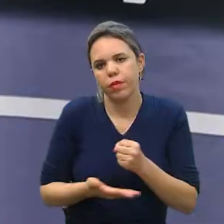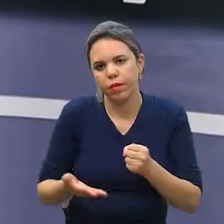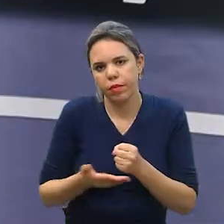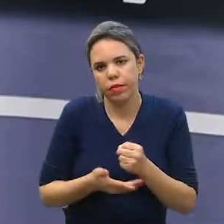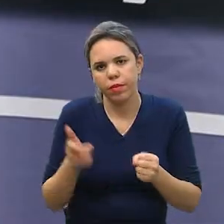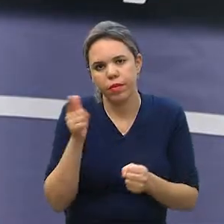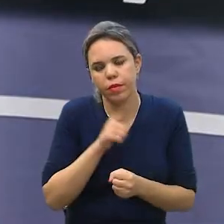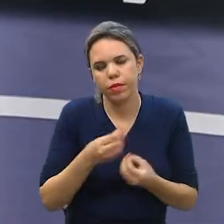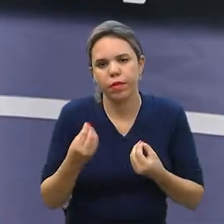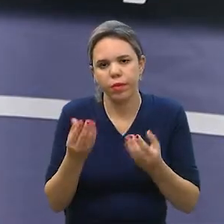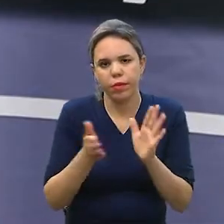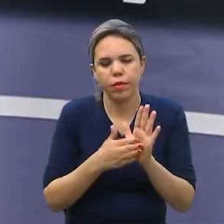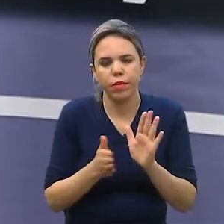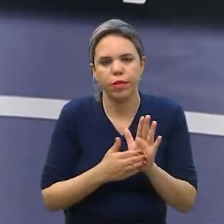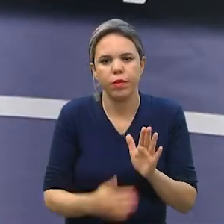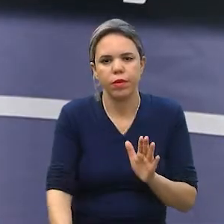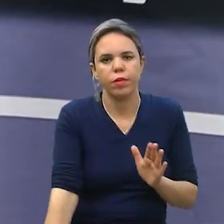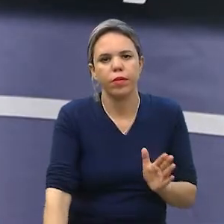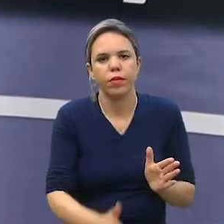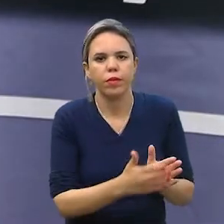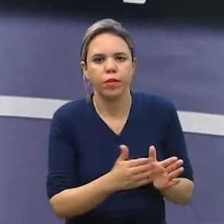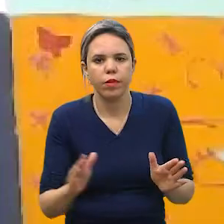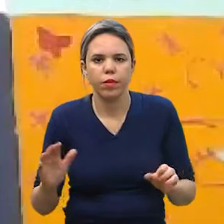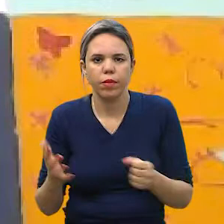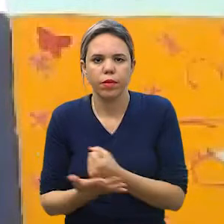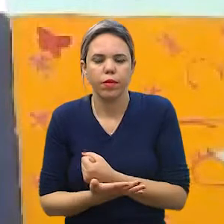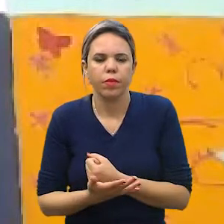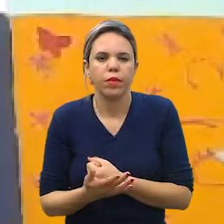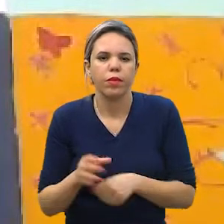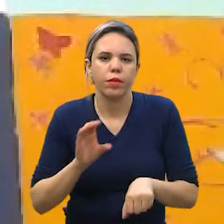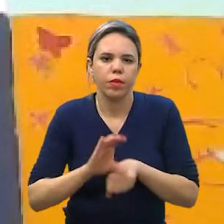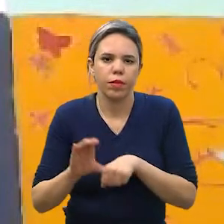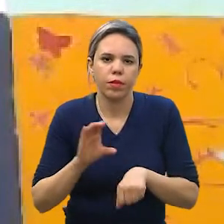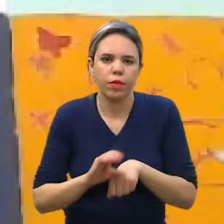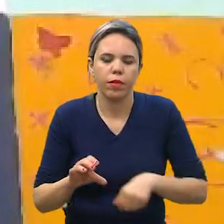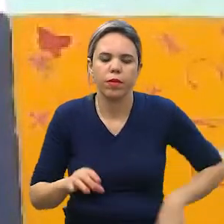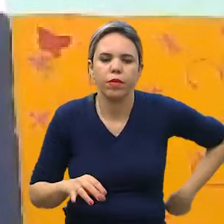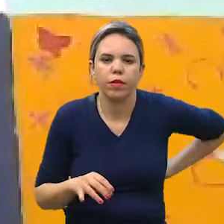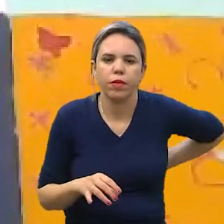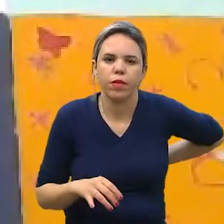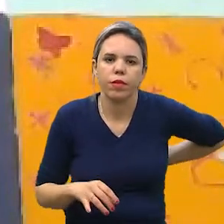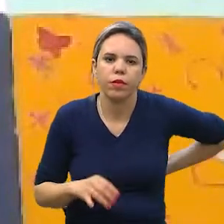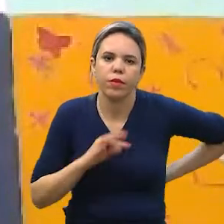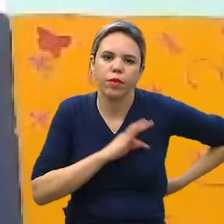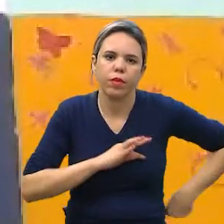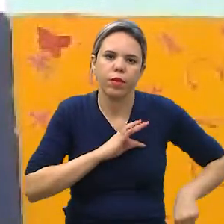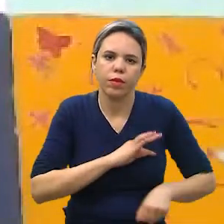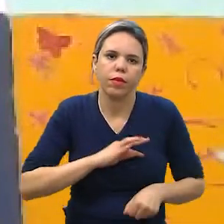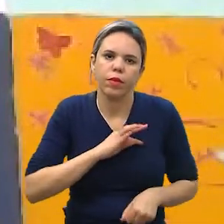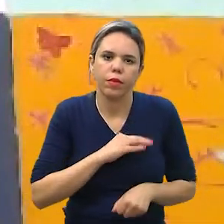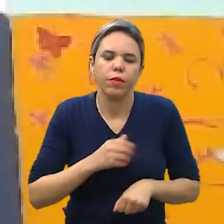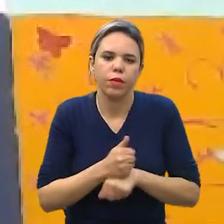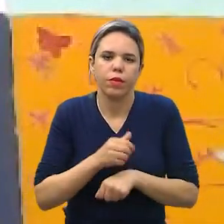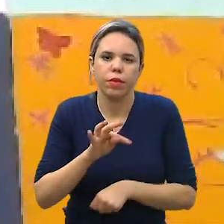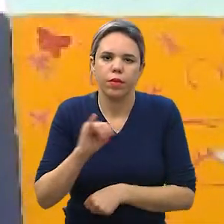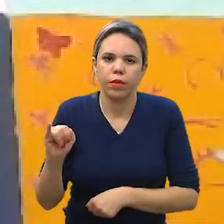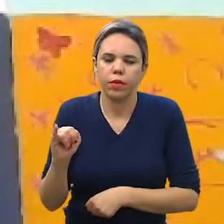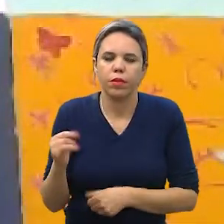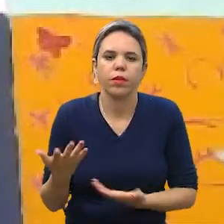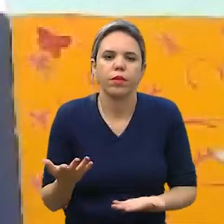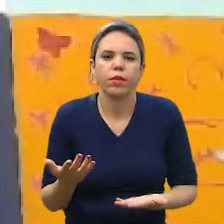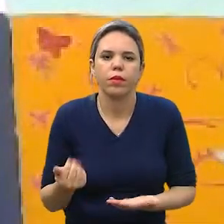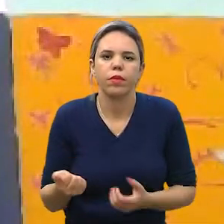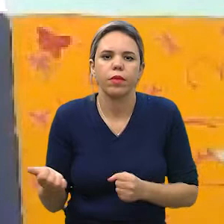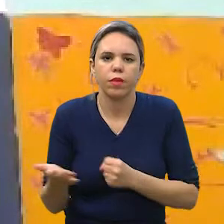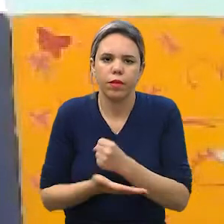nós conseguimos oferecer, durante a pandemia, formação técnica na área de TI. Então, com categoria